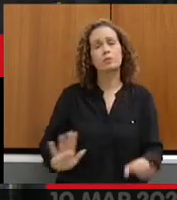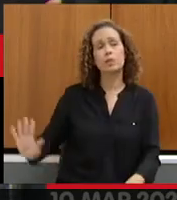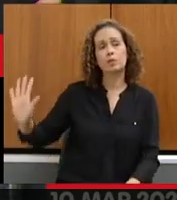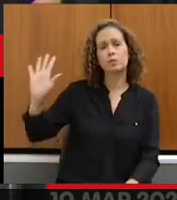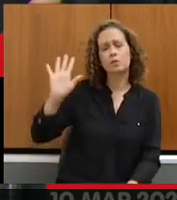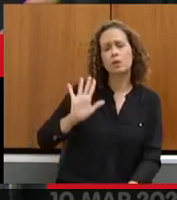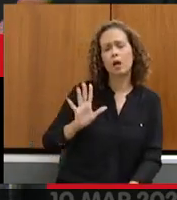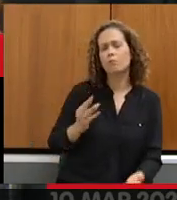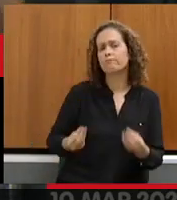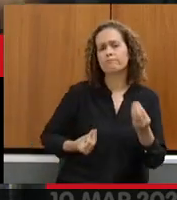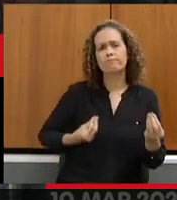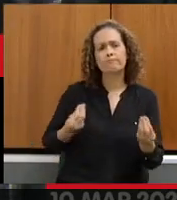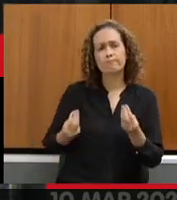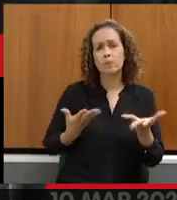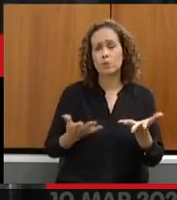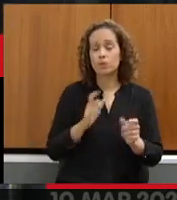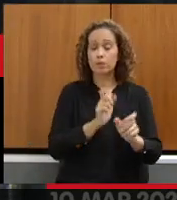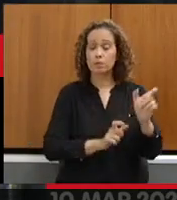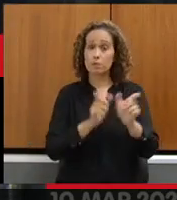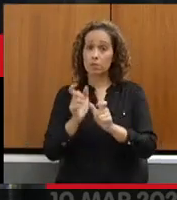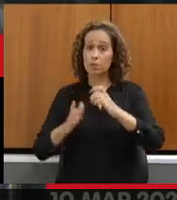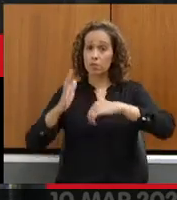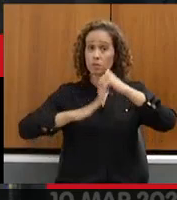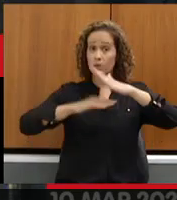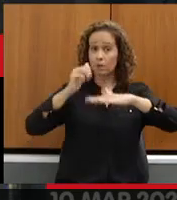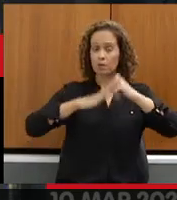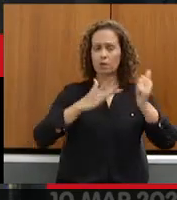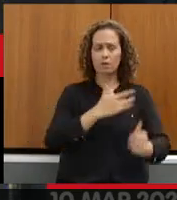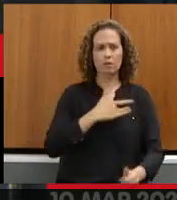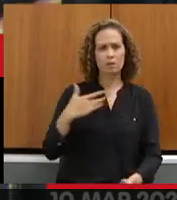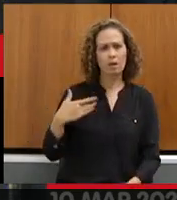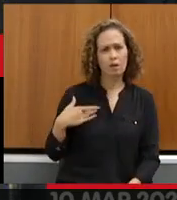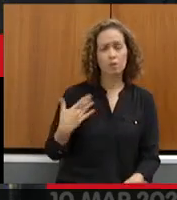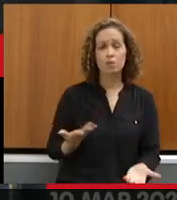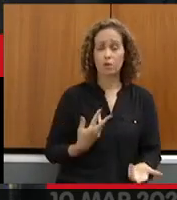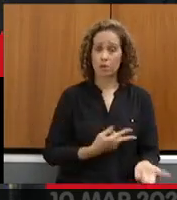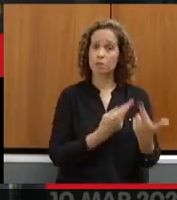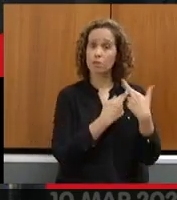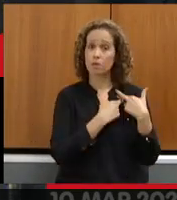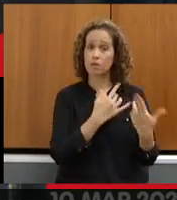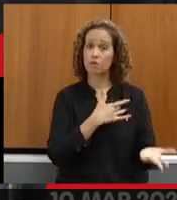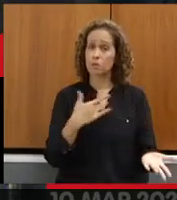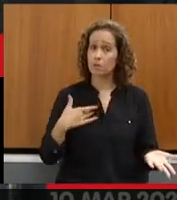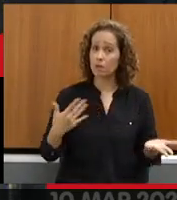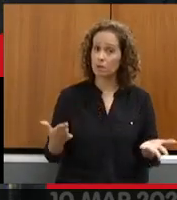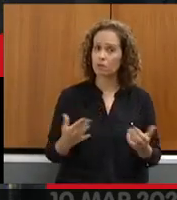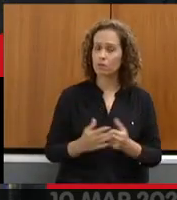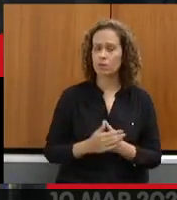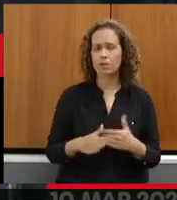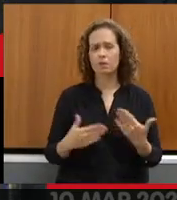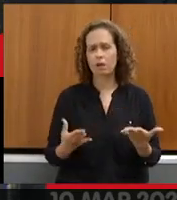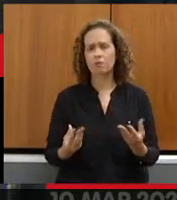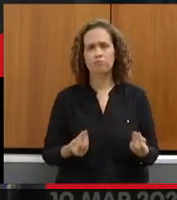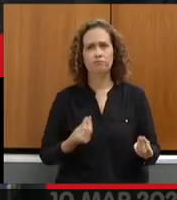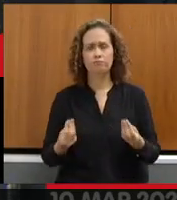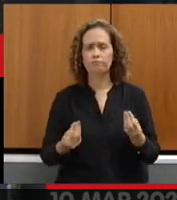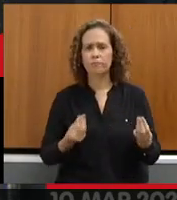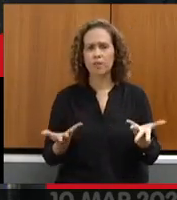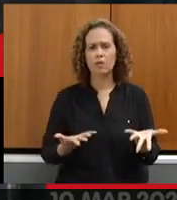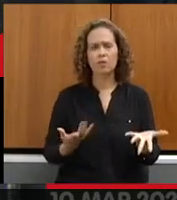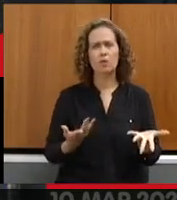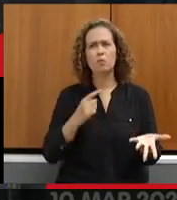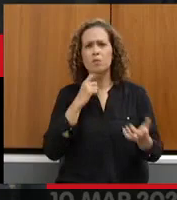daqueles operacionais né da Saúde seja todo mundo que trabalha na saúde ele é responsável por saúde Eu acho que isso não tem como a gente